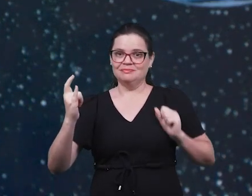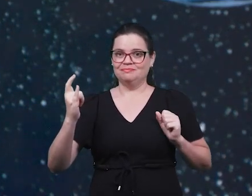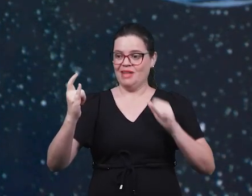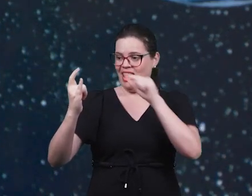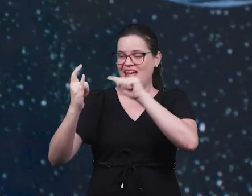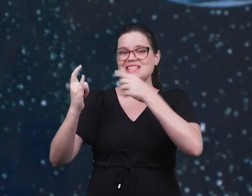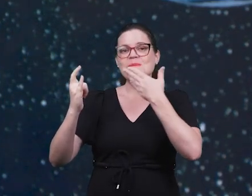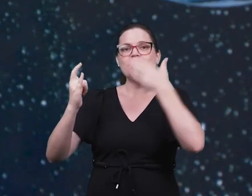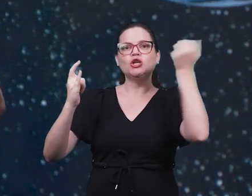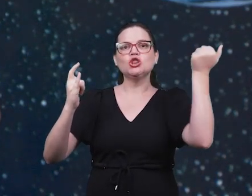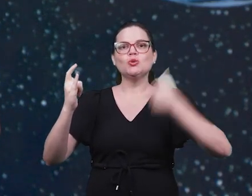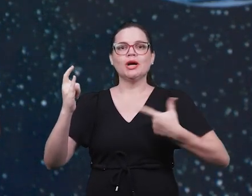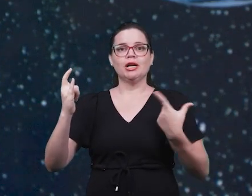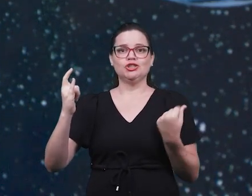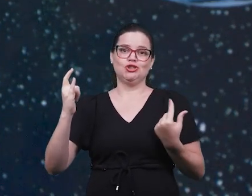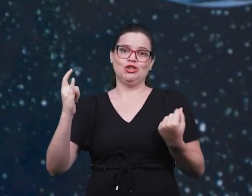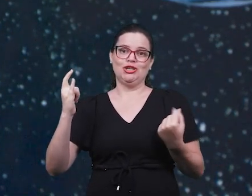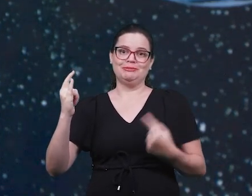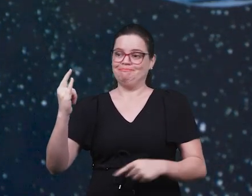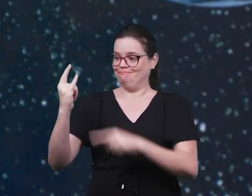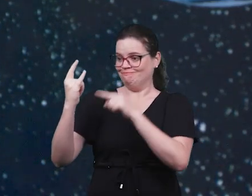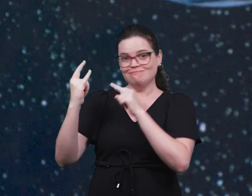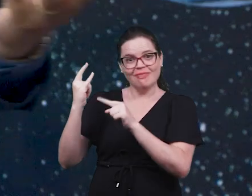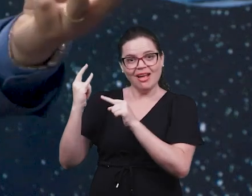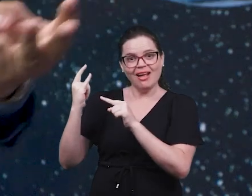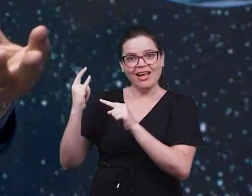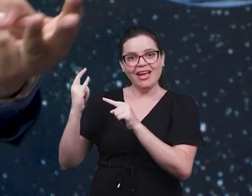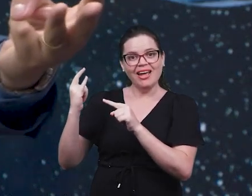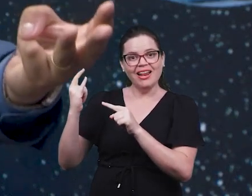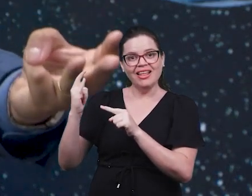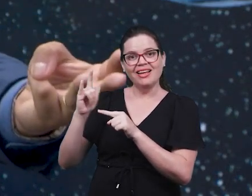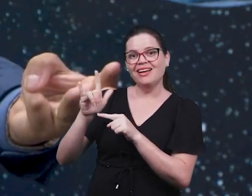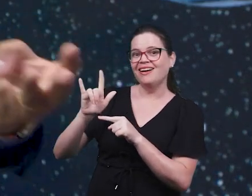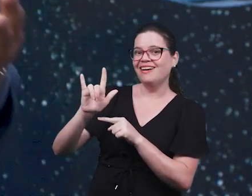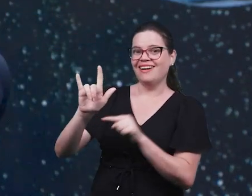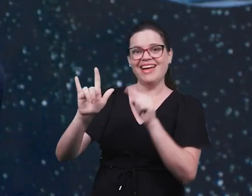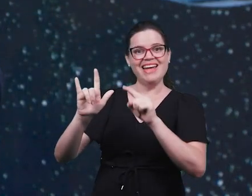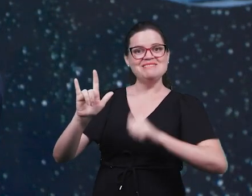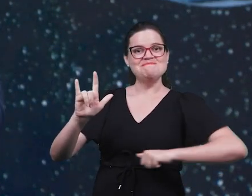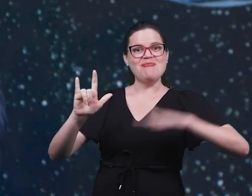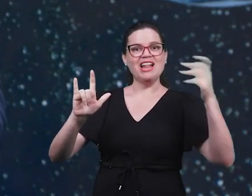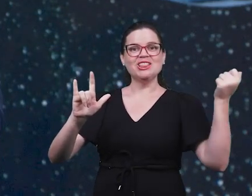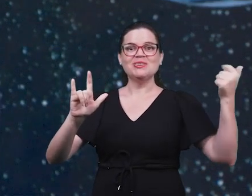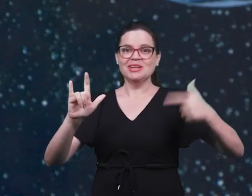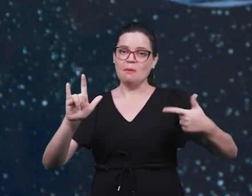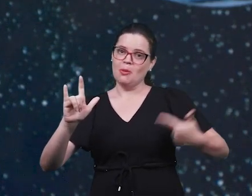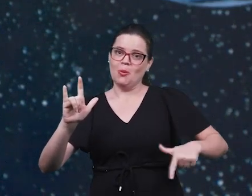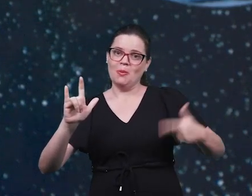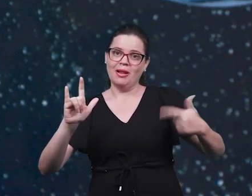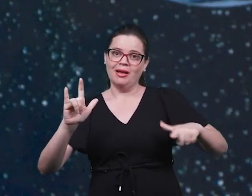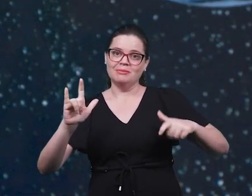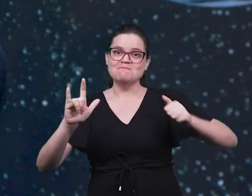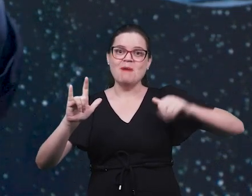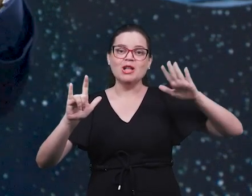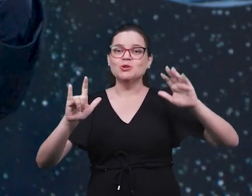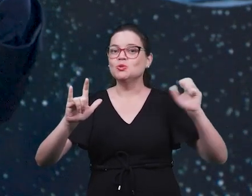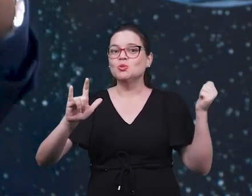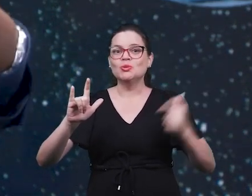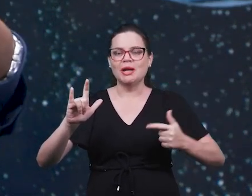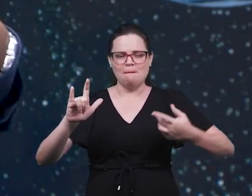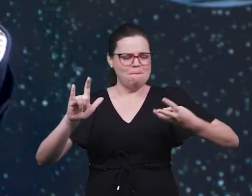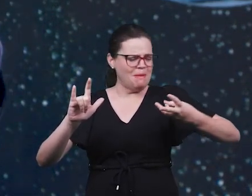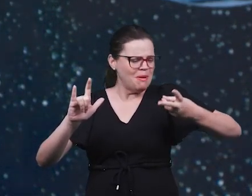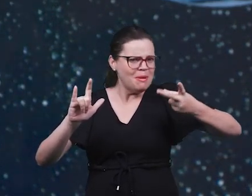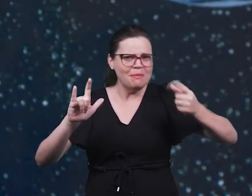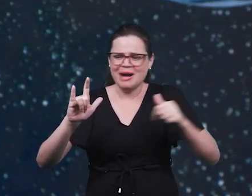dos bens financeiros dessa vida, esse amor está acima dos problemas, das tribulações. Amém. E nós, quando um dia abraçamos